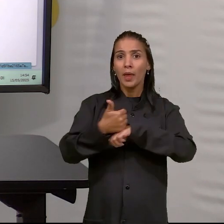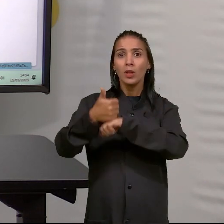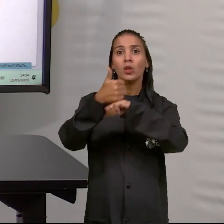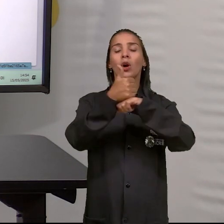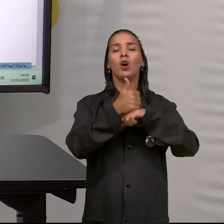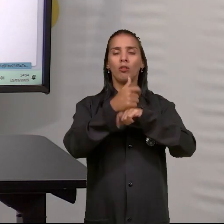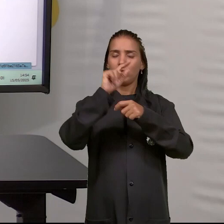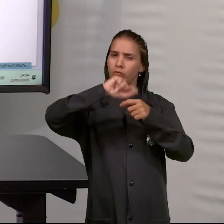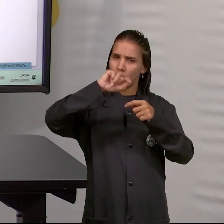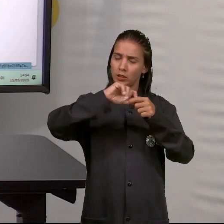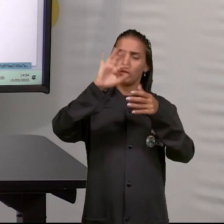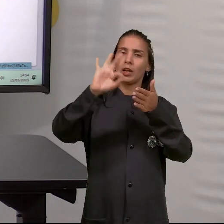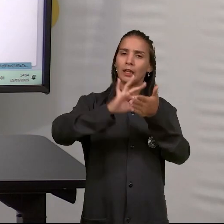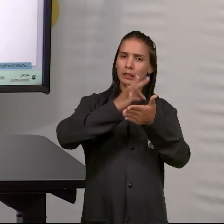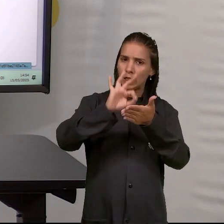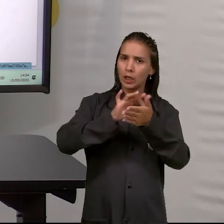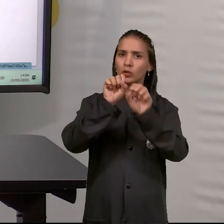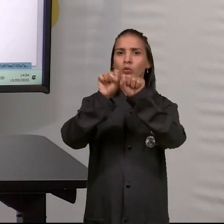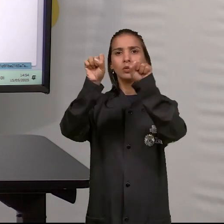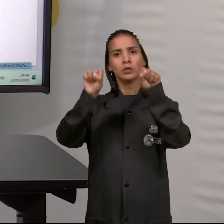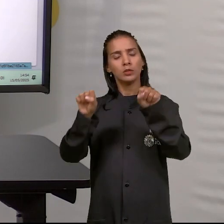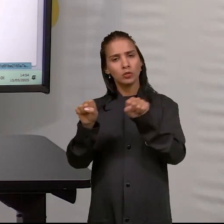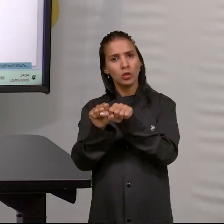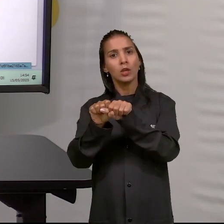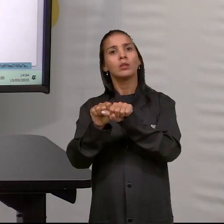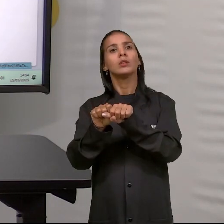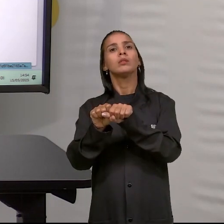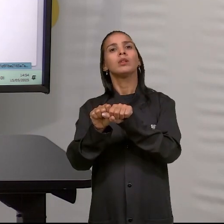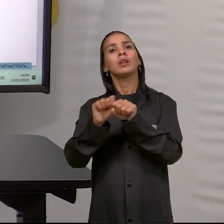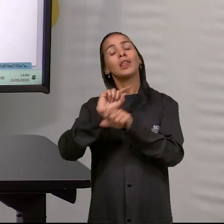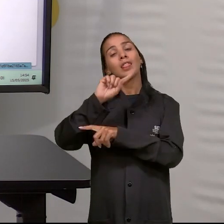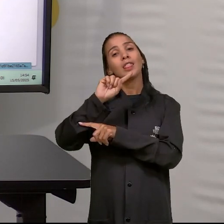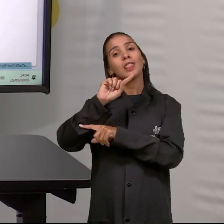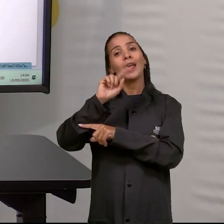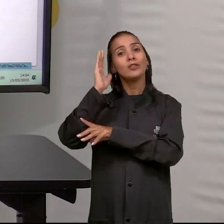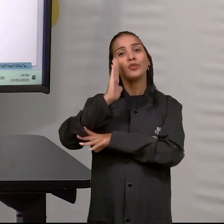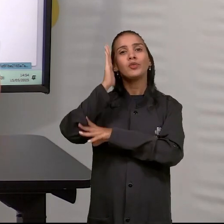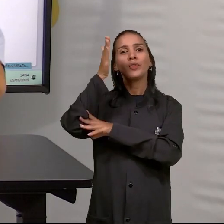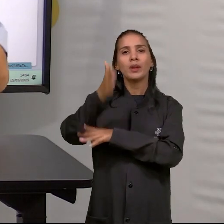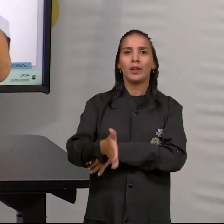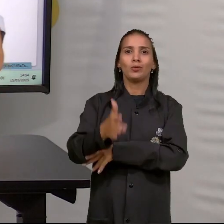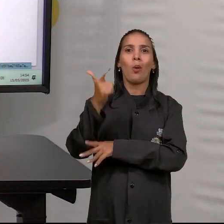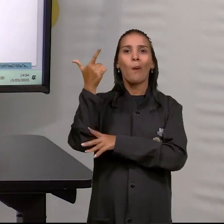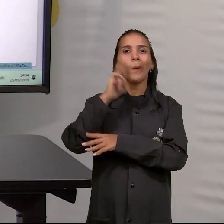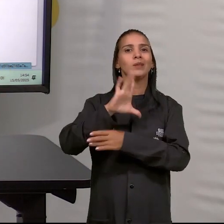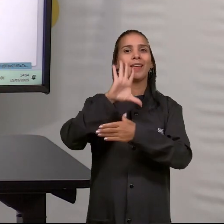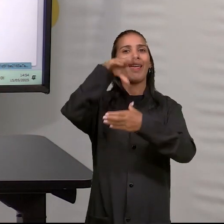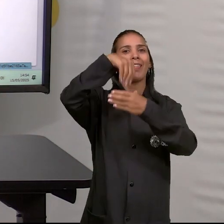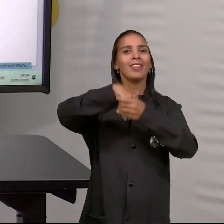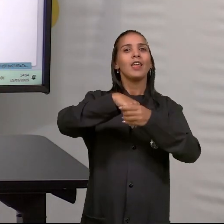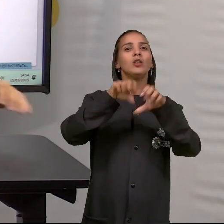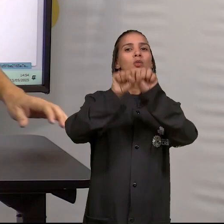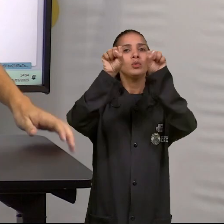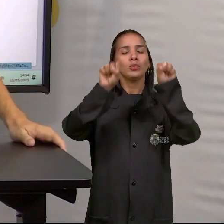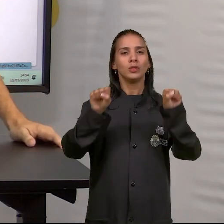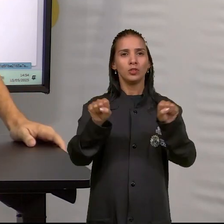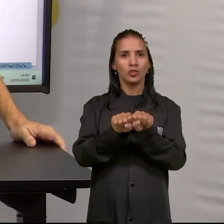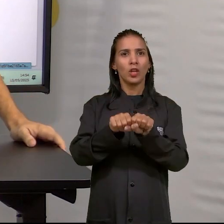cadastro do SEI externo, para que você possa, diretamente do SEI, diretamente de dentro do sistema,